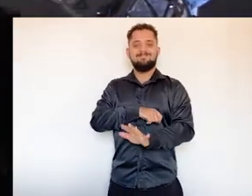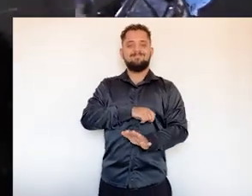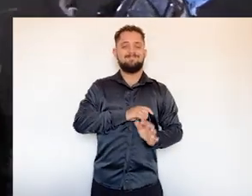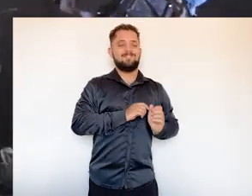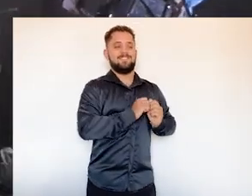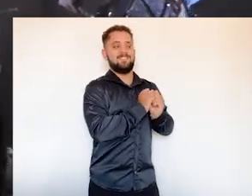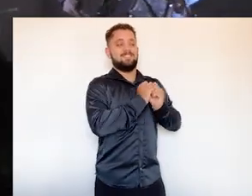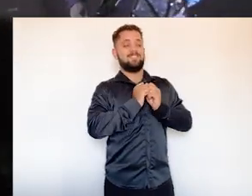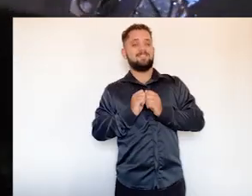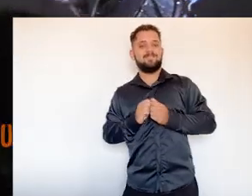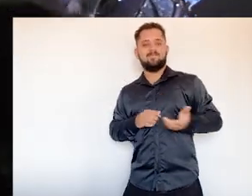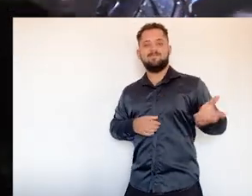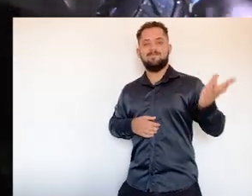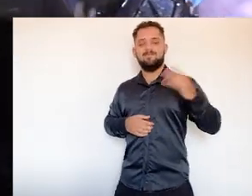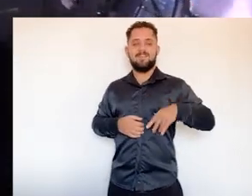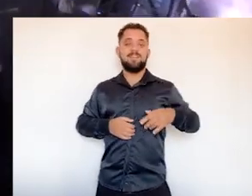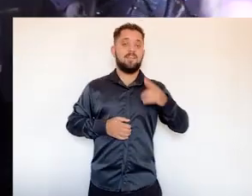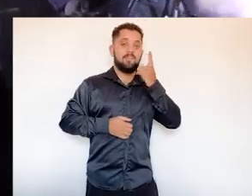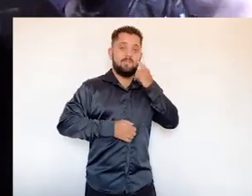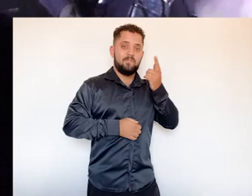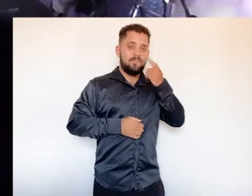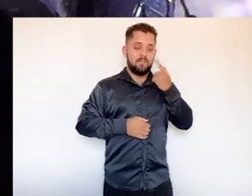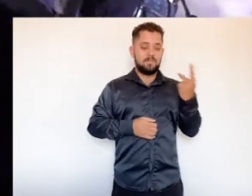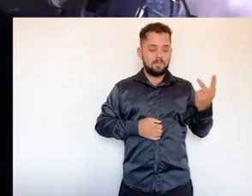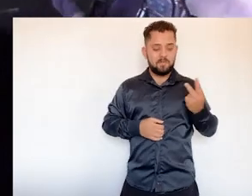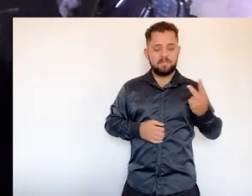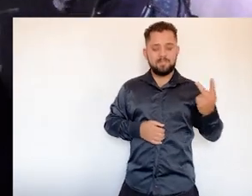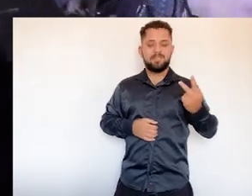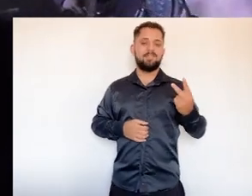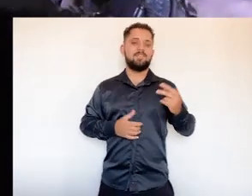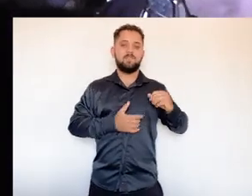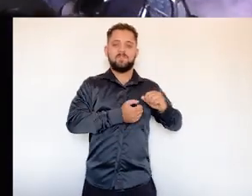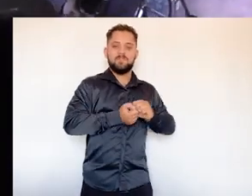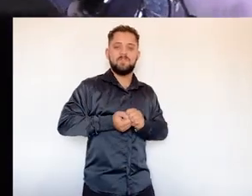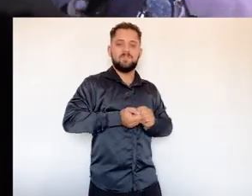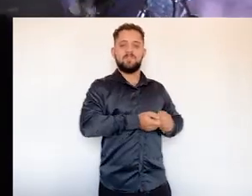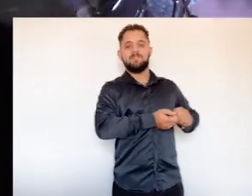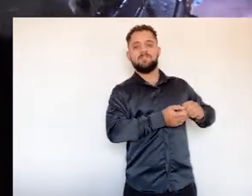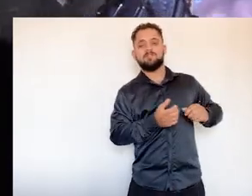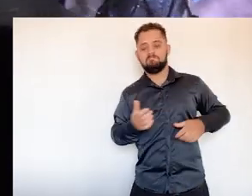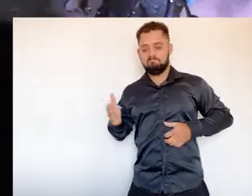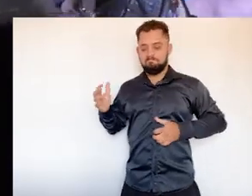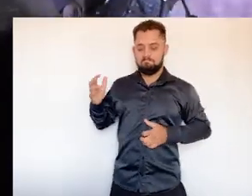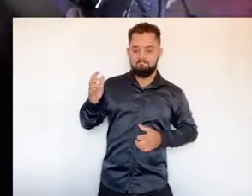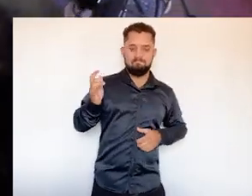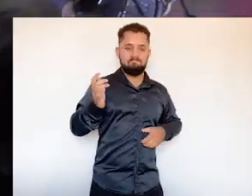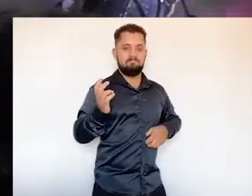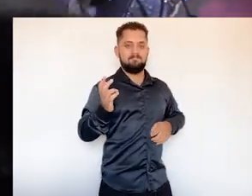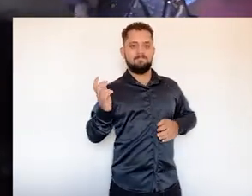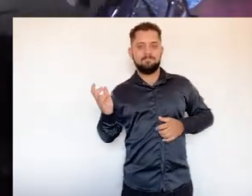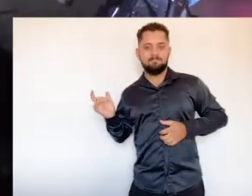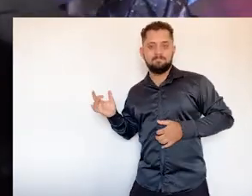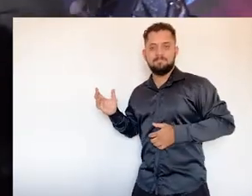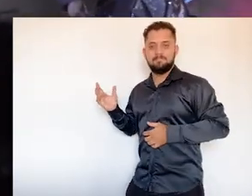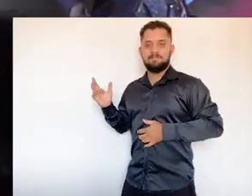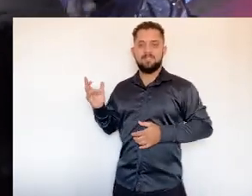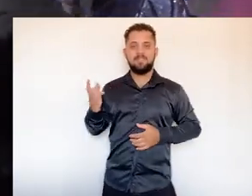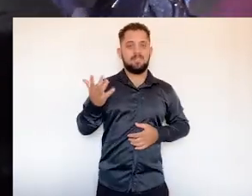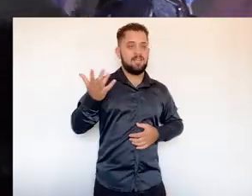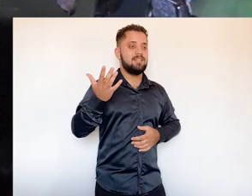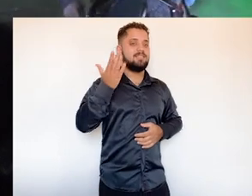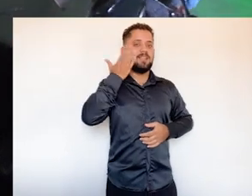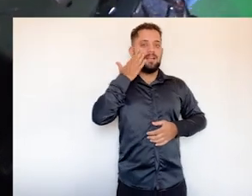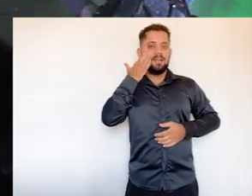bem, dançando junto, cantando, vai e vem. No falado, vai e vem que eu quero ver você, meu bem, dançando